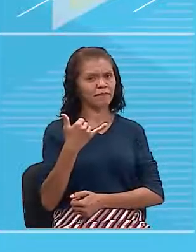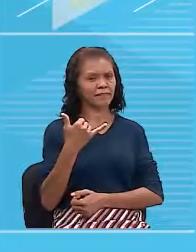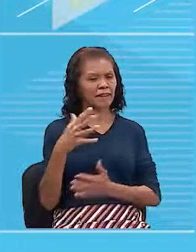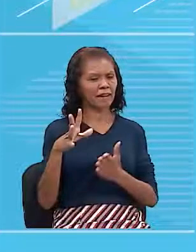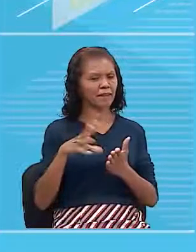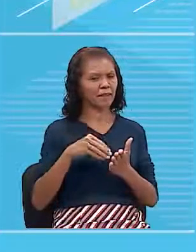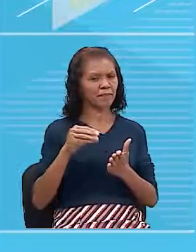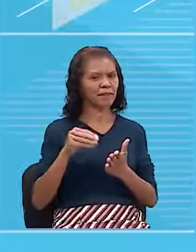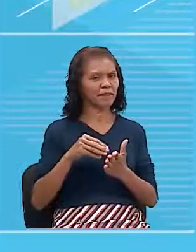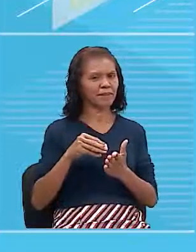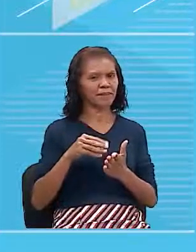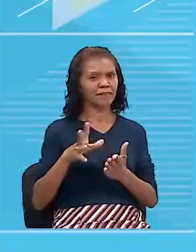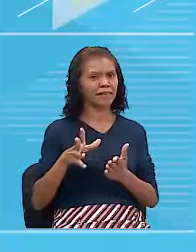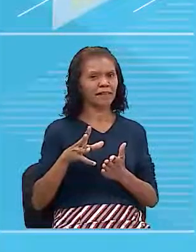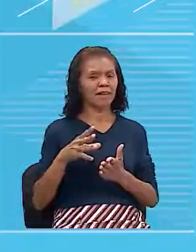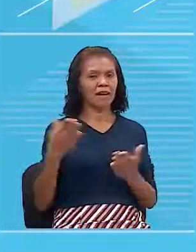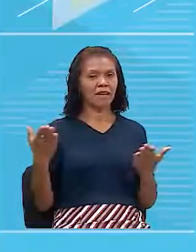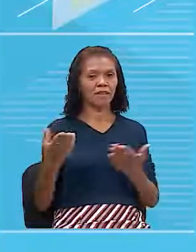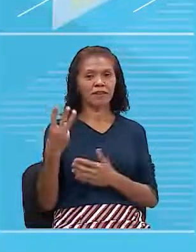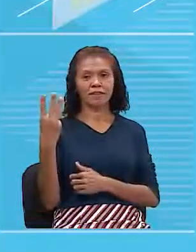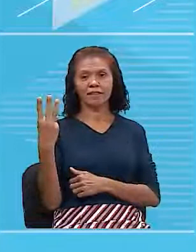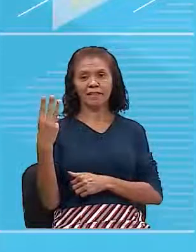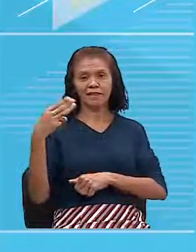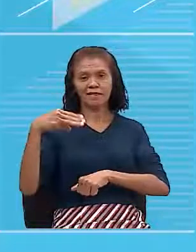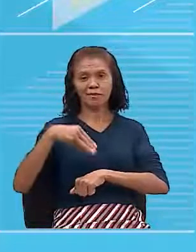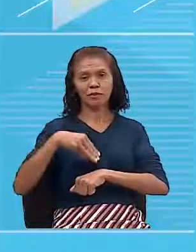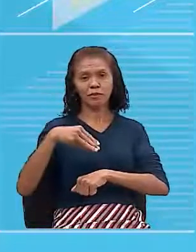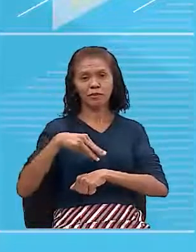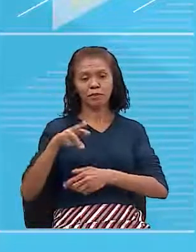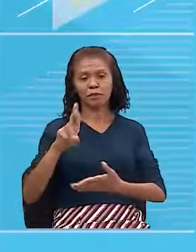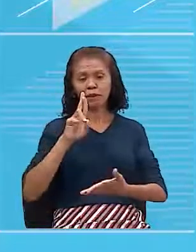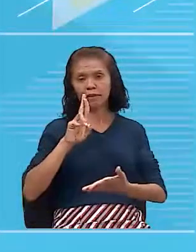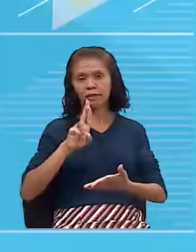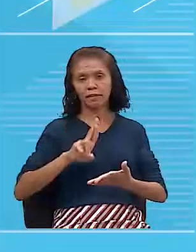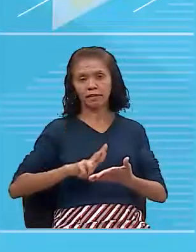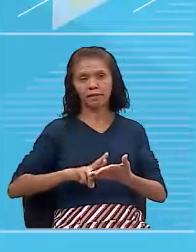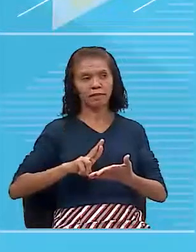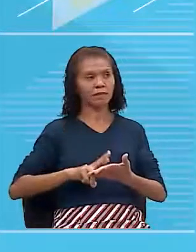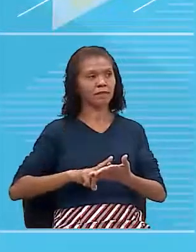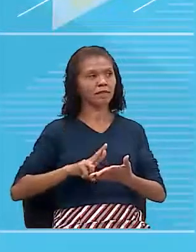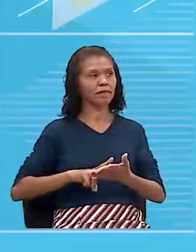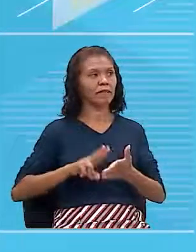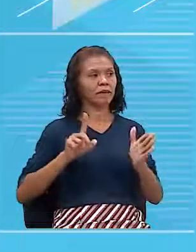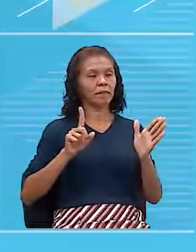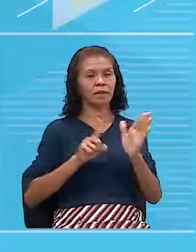minutos e pronto viu três minutos para responder essa questão a questão da Unicamp